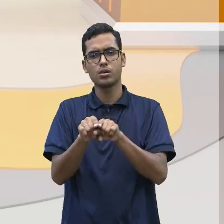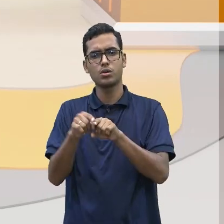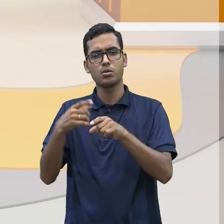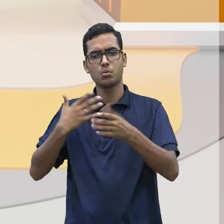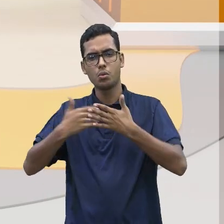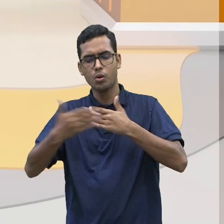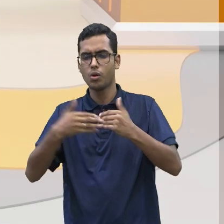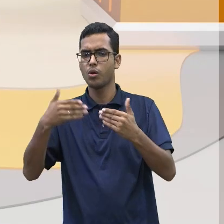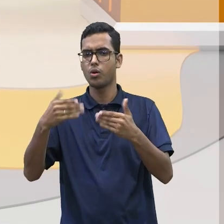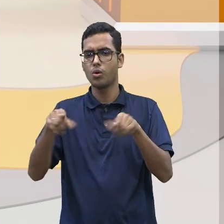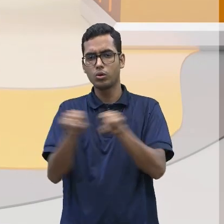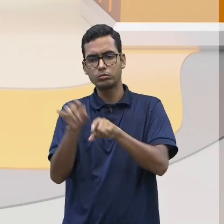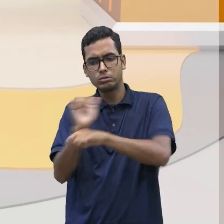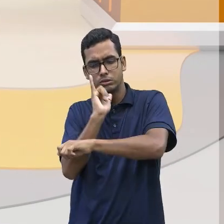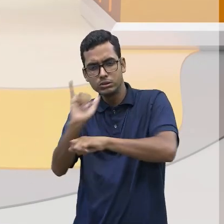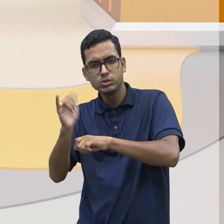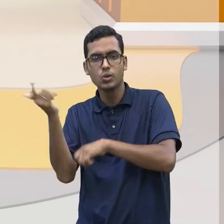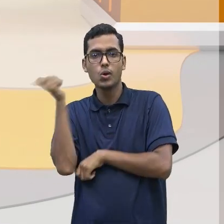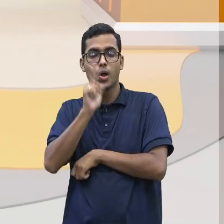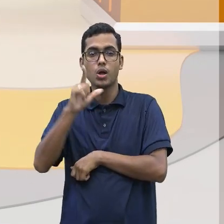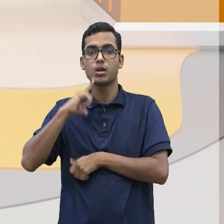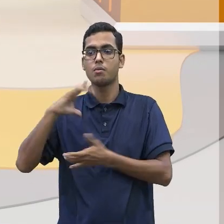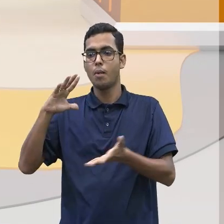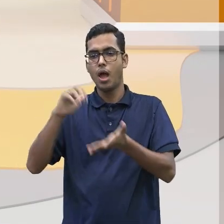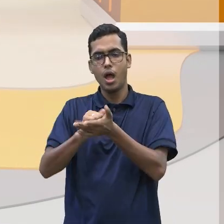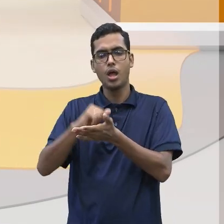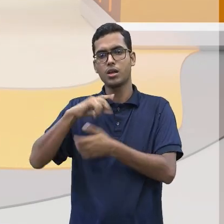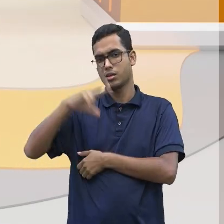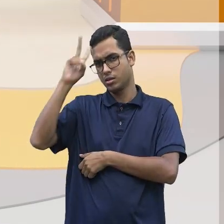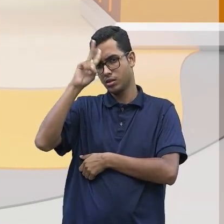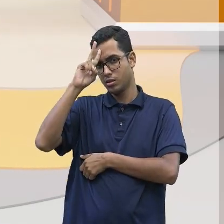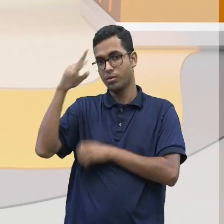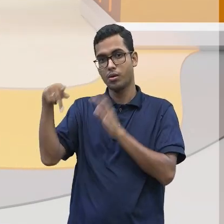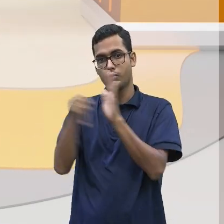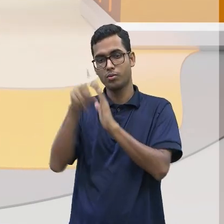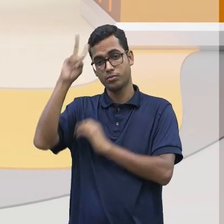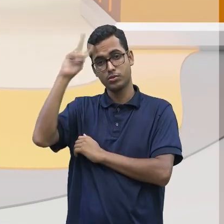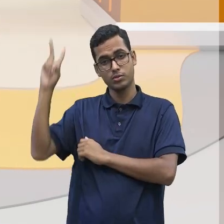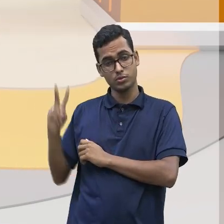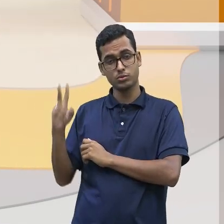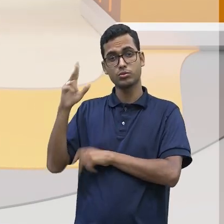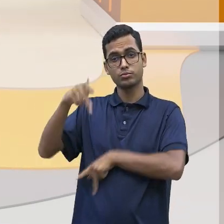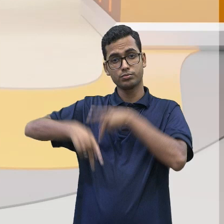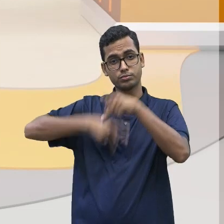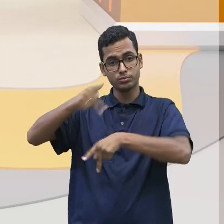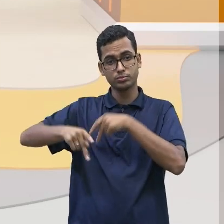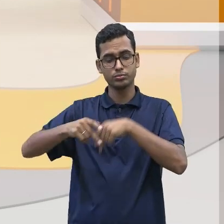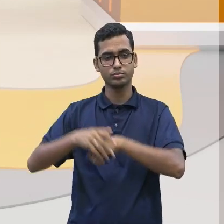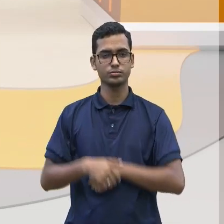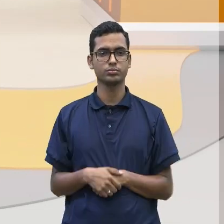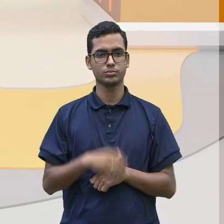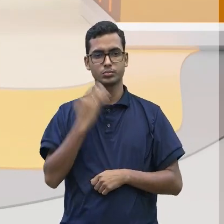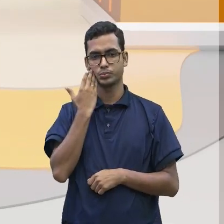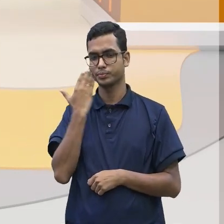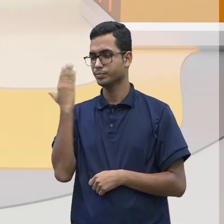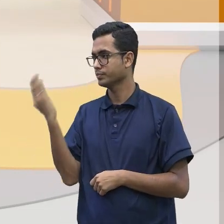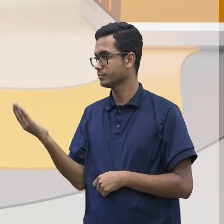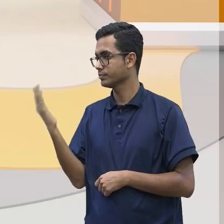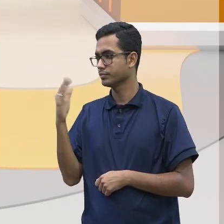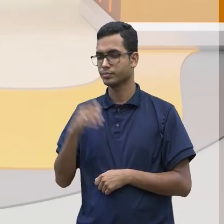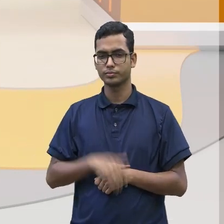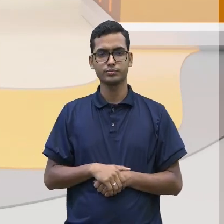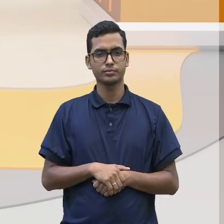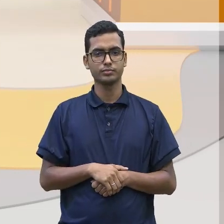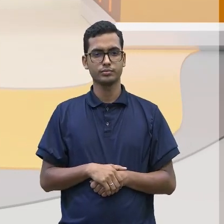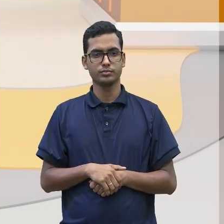registro. Agora nós trouxemos um representante desses povos, né, do território da região amazônica. Aqui